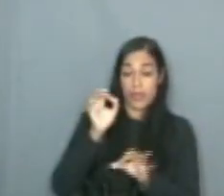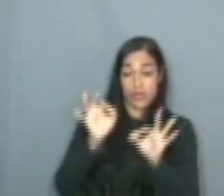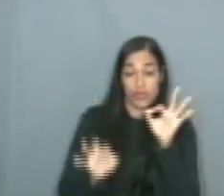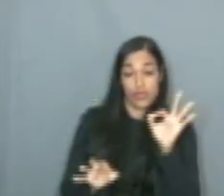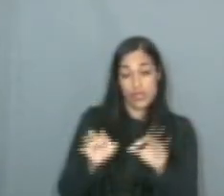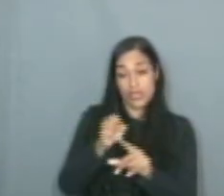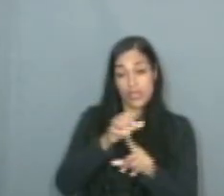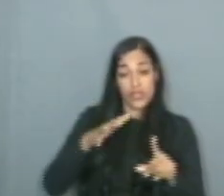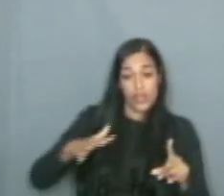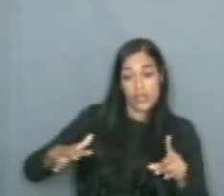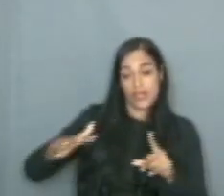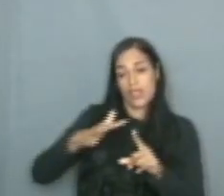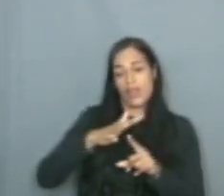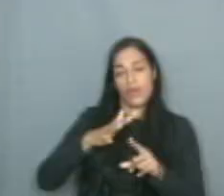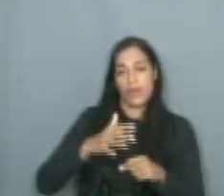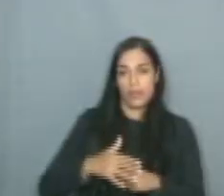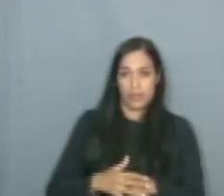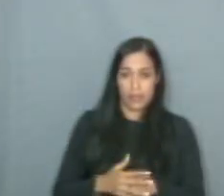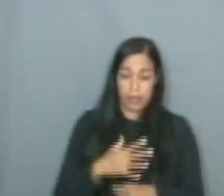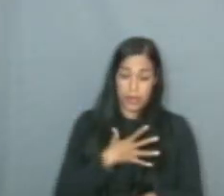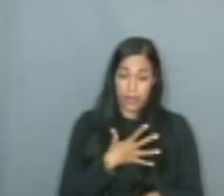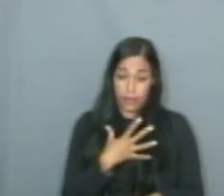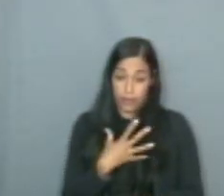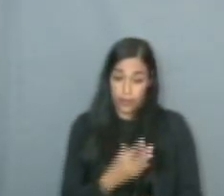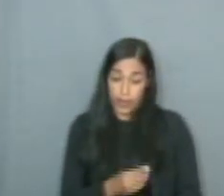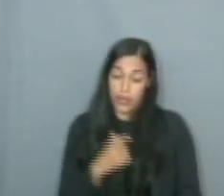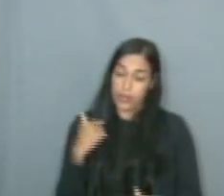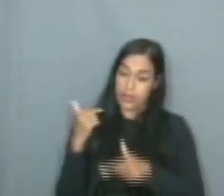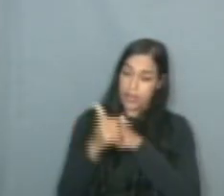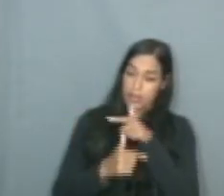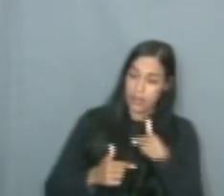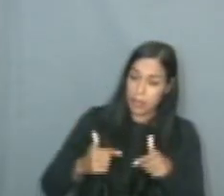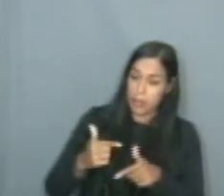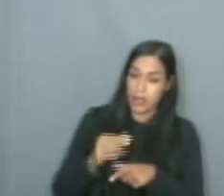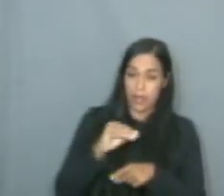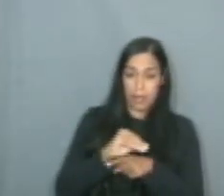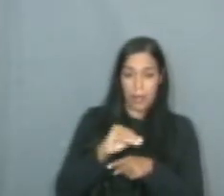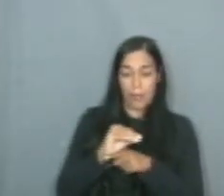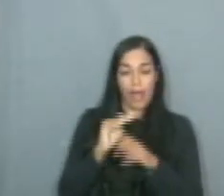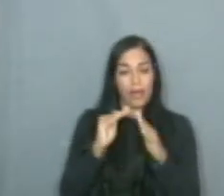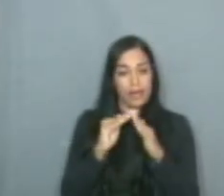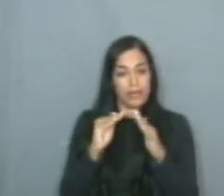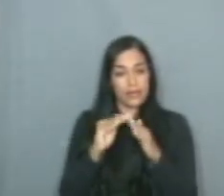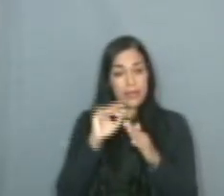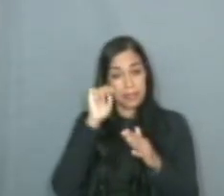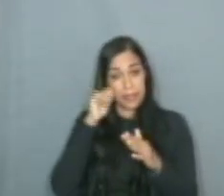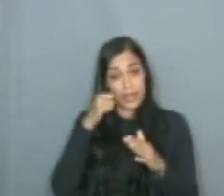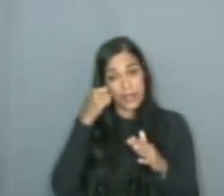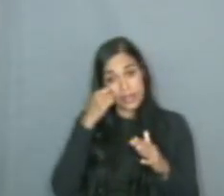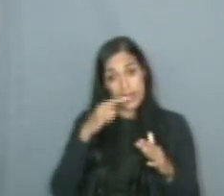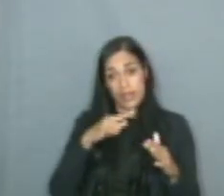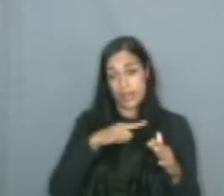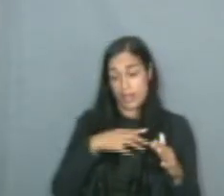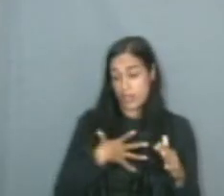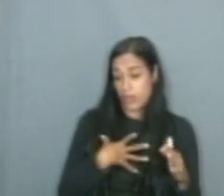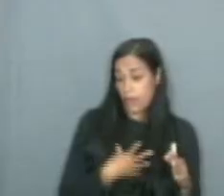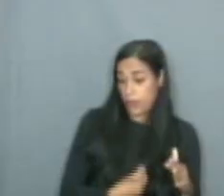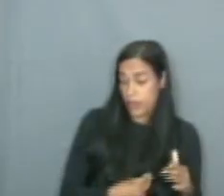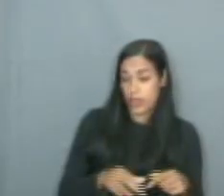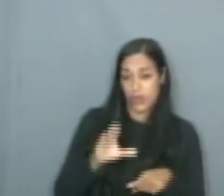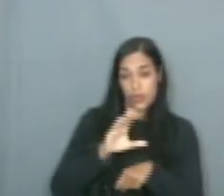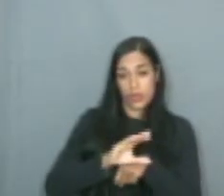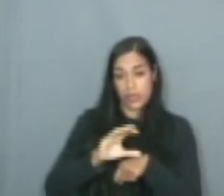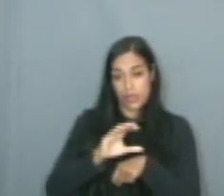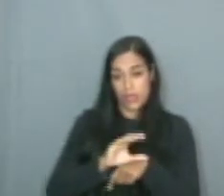justiça social. É para poder o filho da trabalhadora, dona de casa preta, ter seu filho cursando